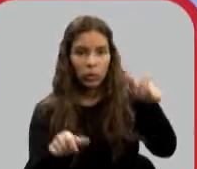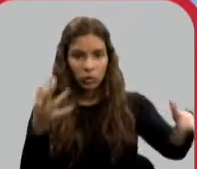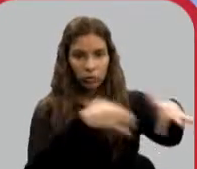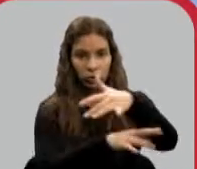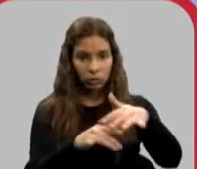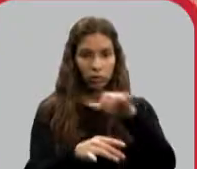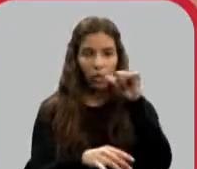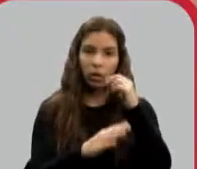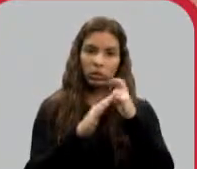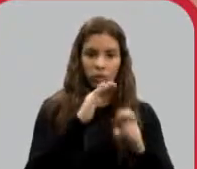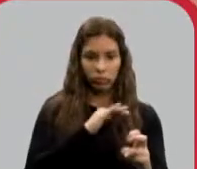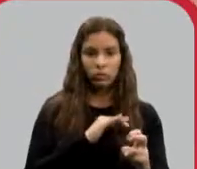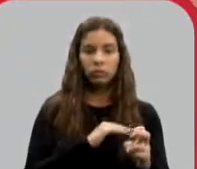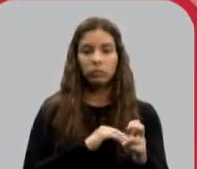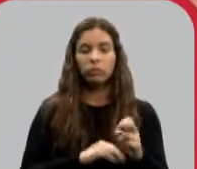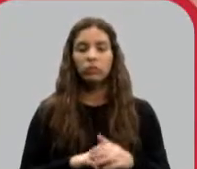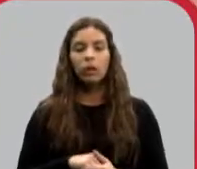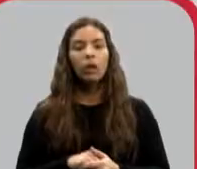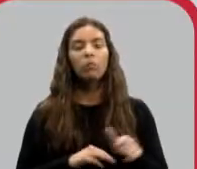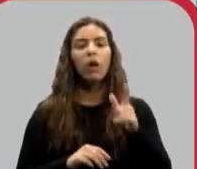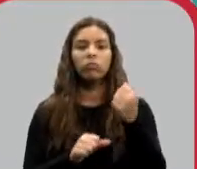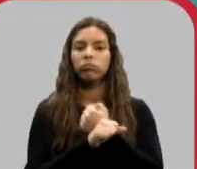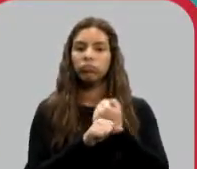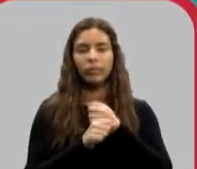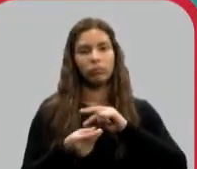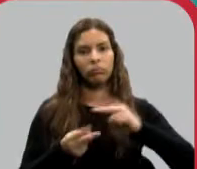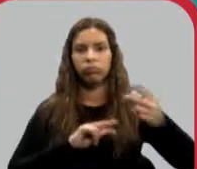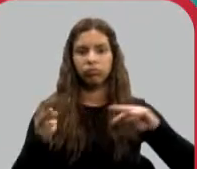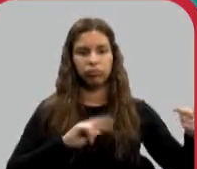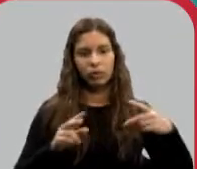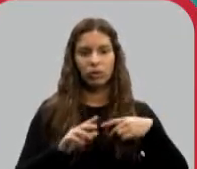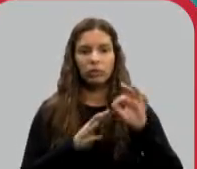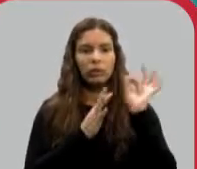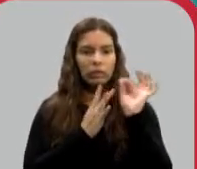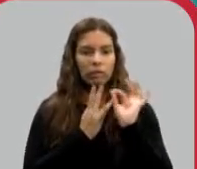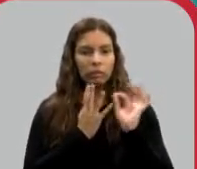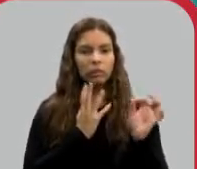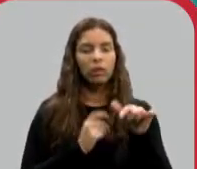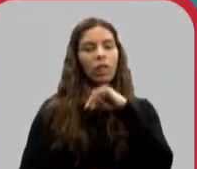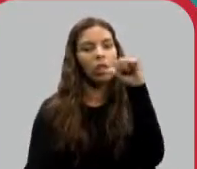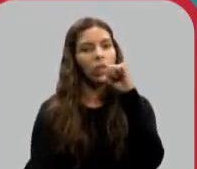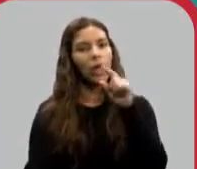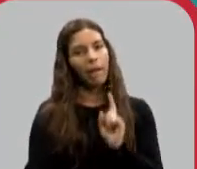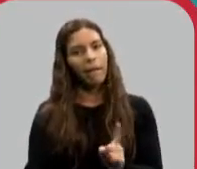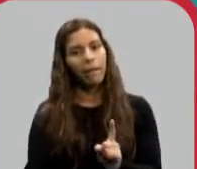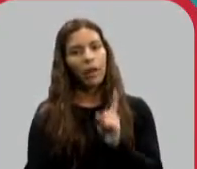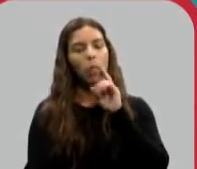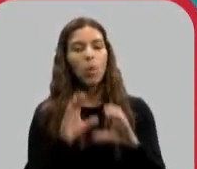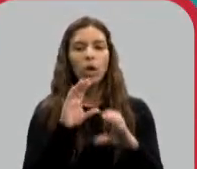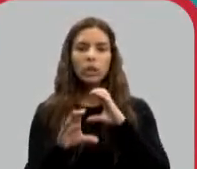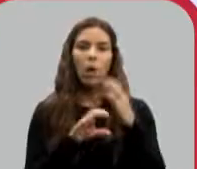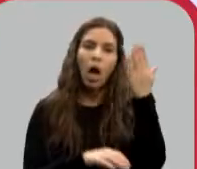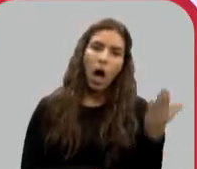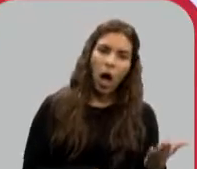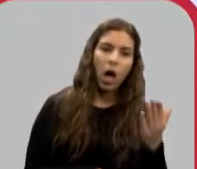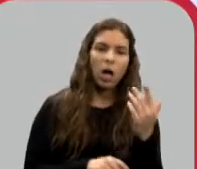cliente do metro, que circula nas estações. O trabalho é muito diverso, é comunicar frentes de obra, eventualmente daqui a uns